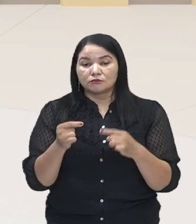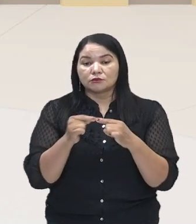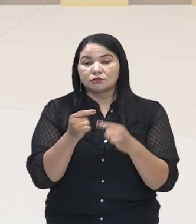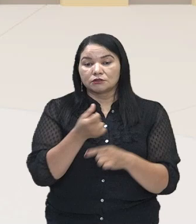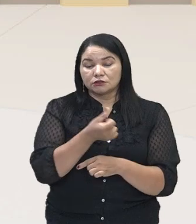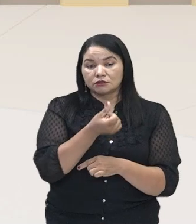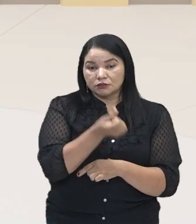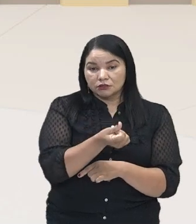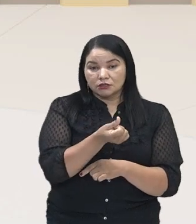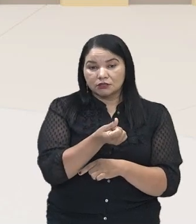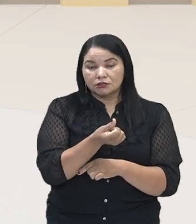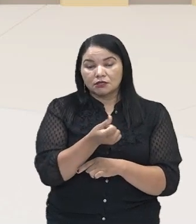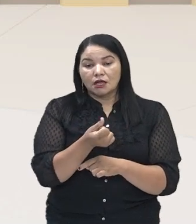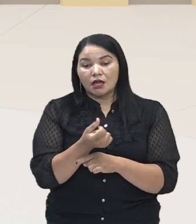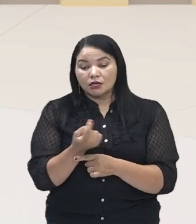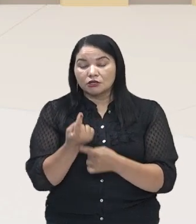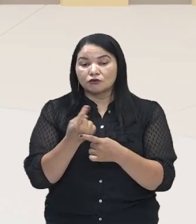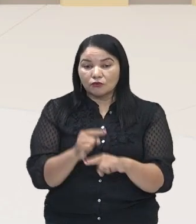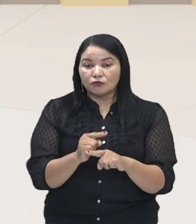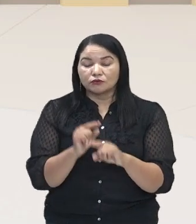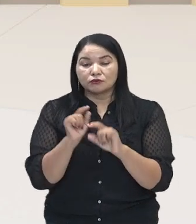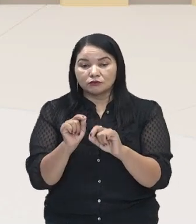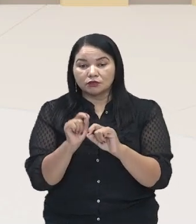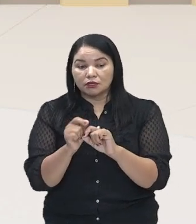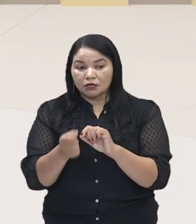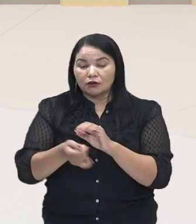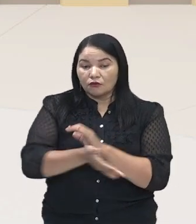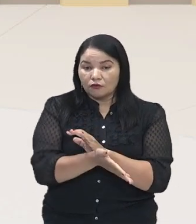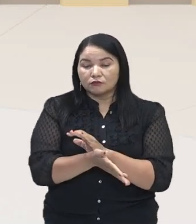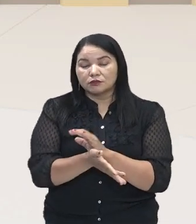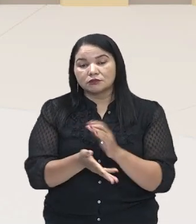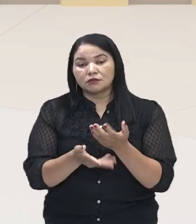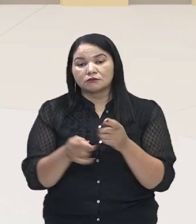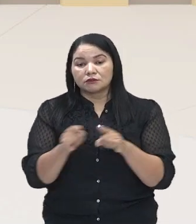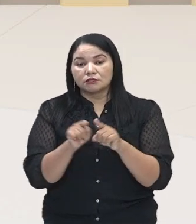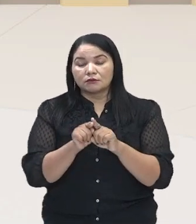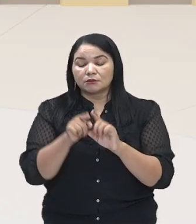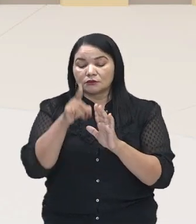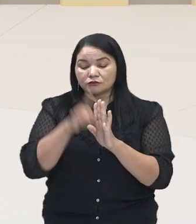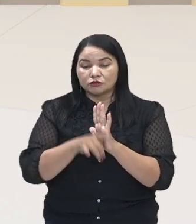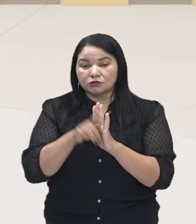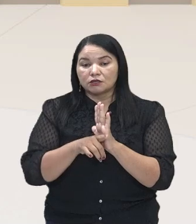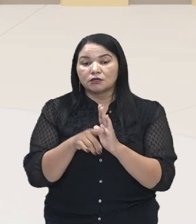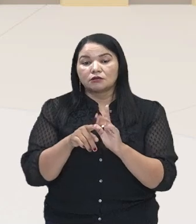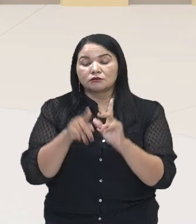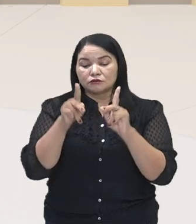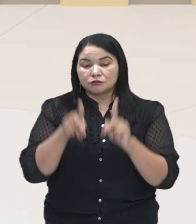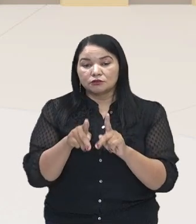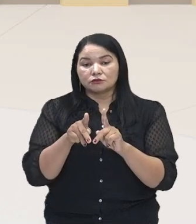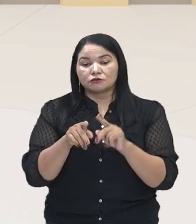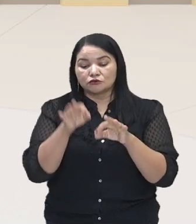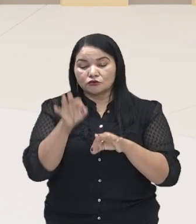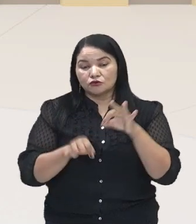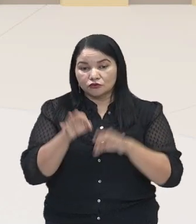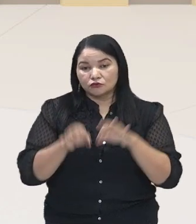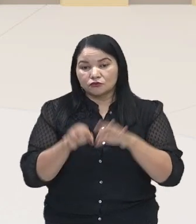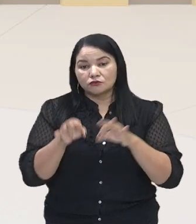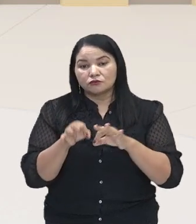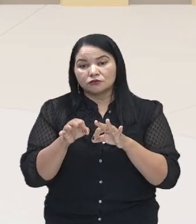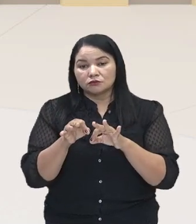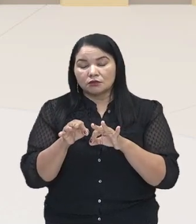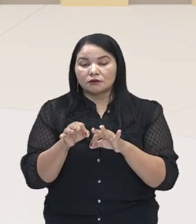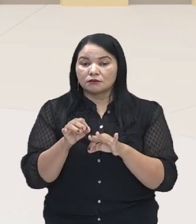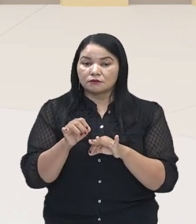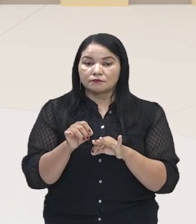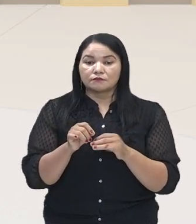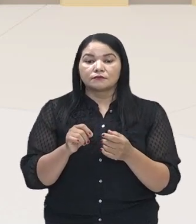luta contra a corrupção, que luta contra o direito aí de ser justo, de ter um país que